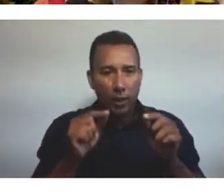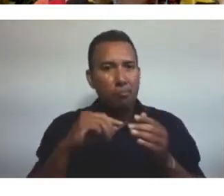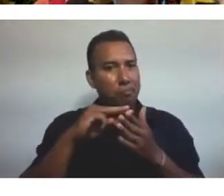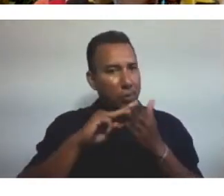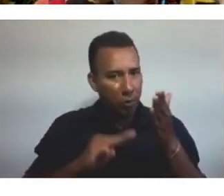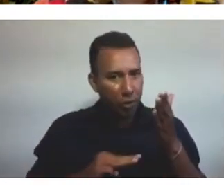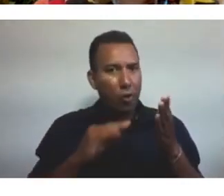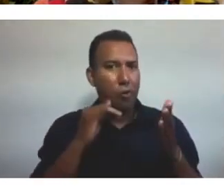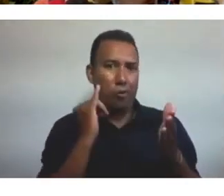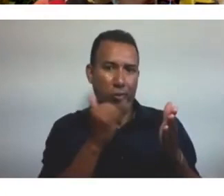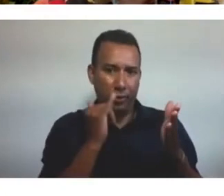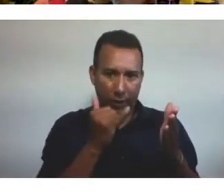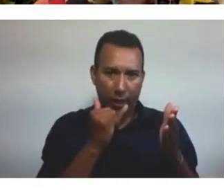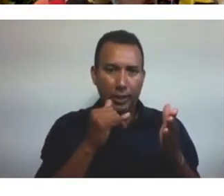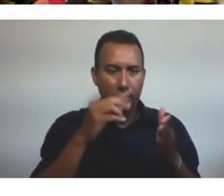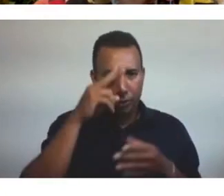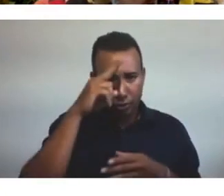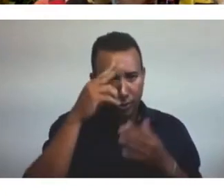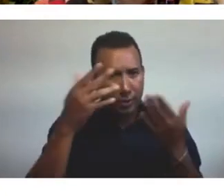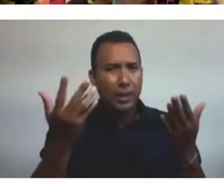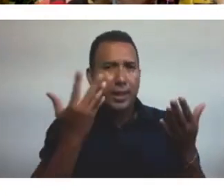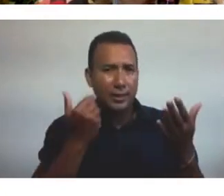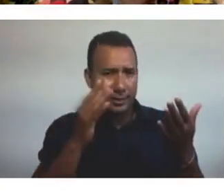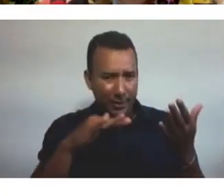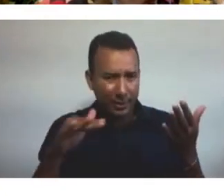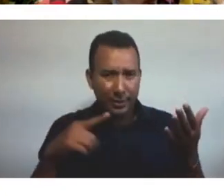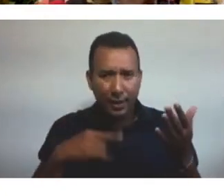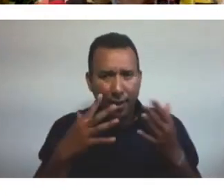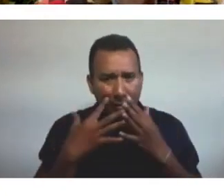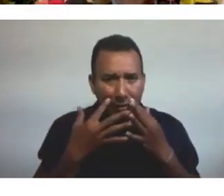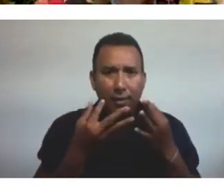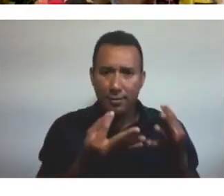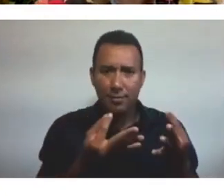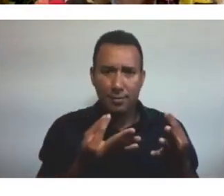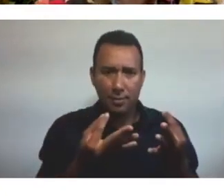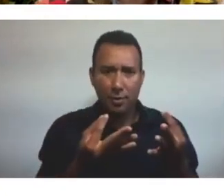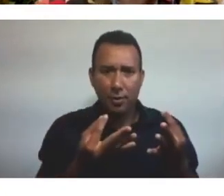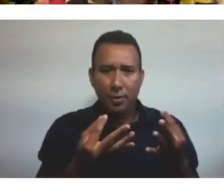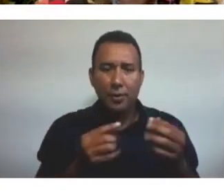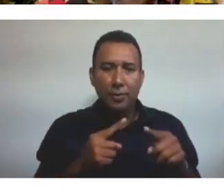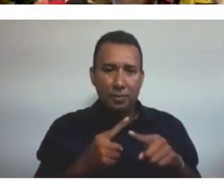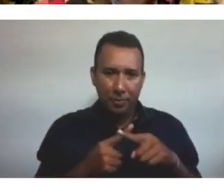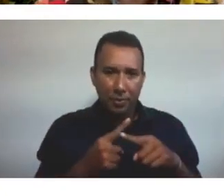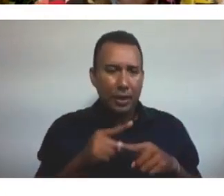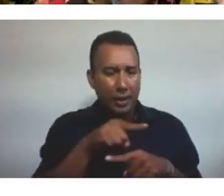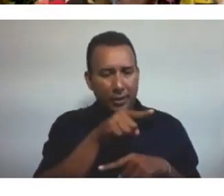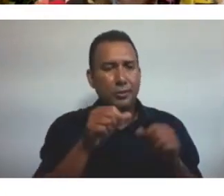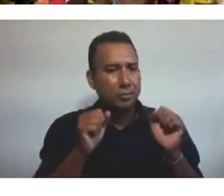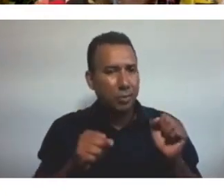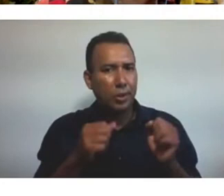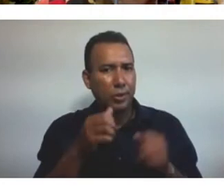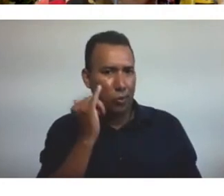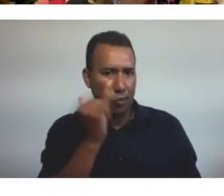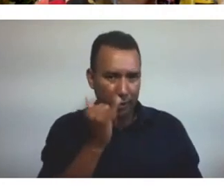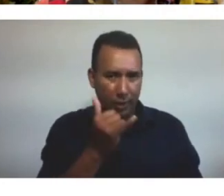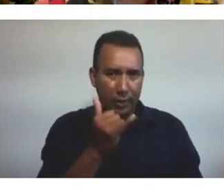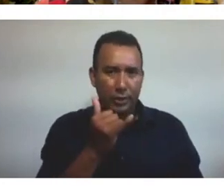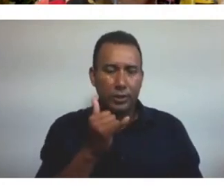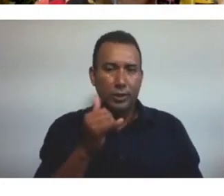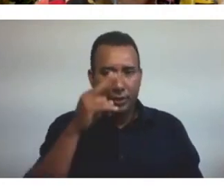de histórias. Então, as crianças estão bem atentas no sentido de que elas também podem contar história para nós.